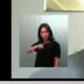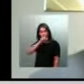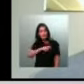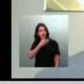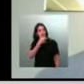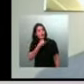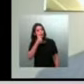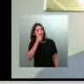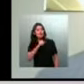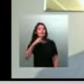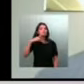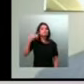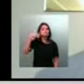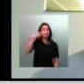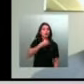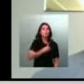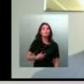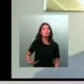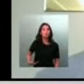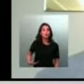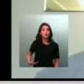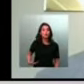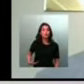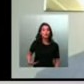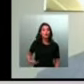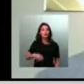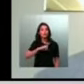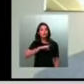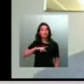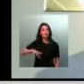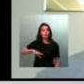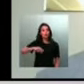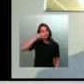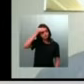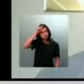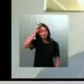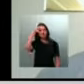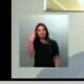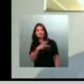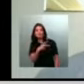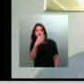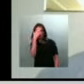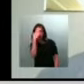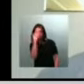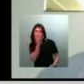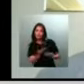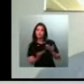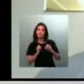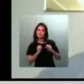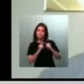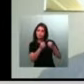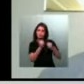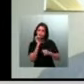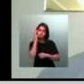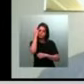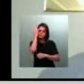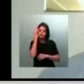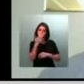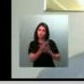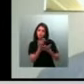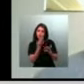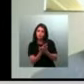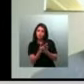defensor a colocar-se, colocando o seu saber, a sua determinação, o seu esforço, os seus